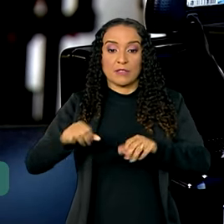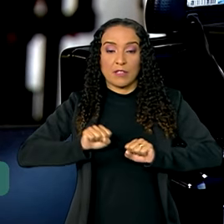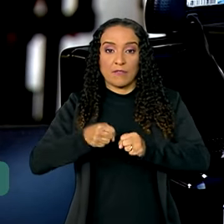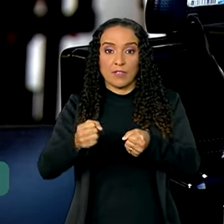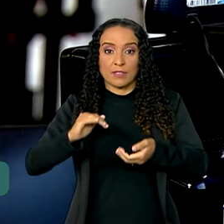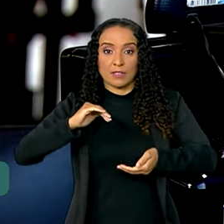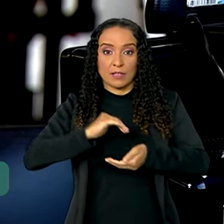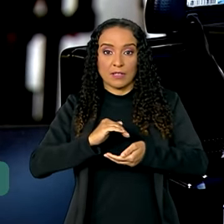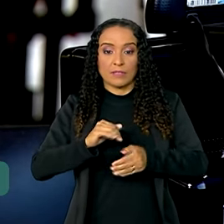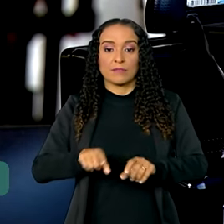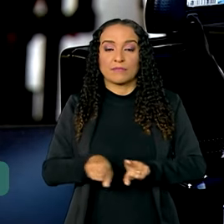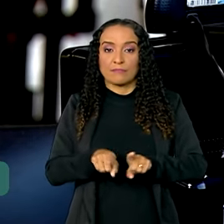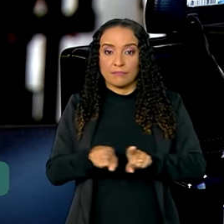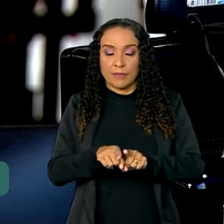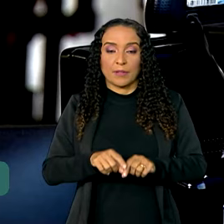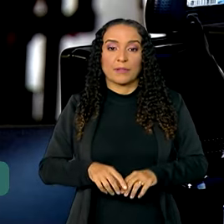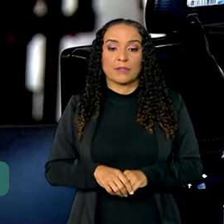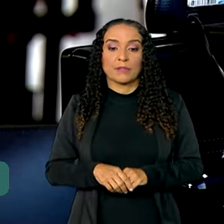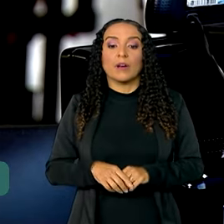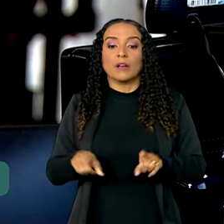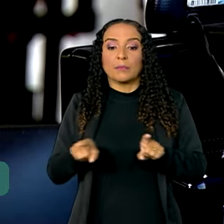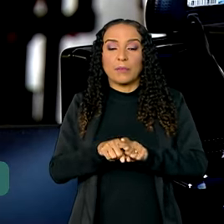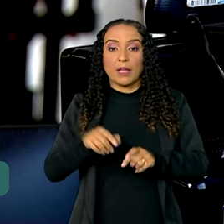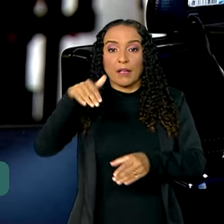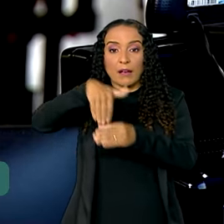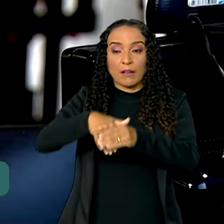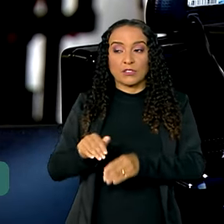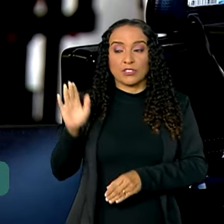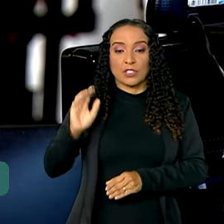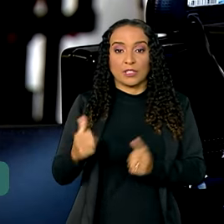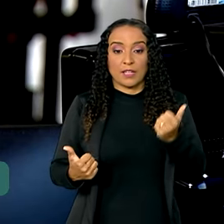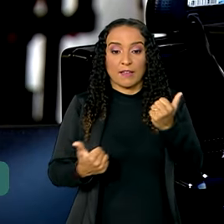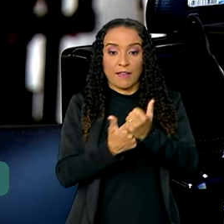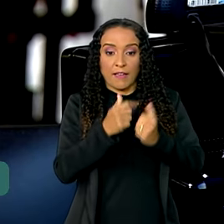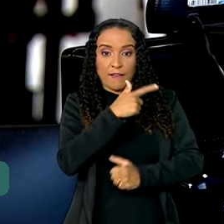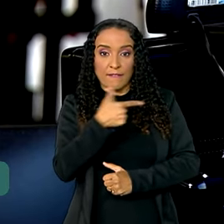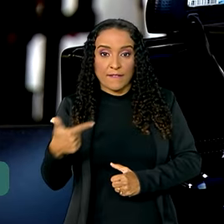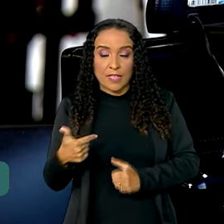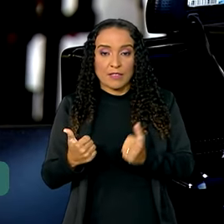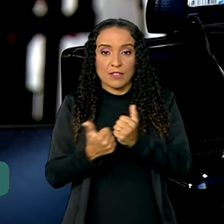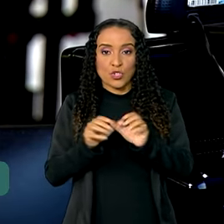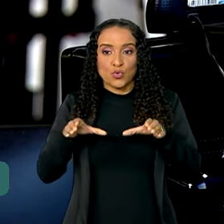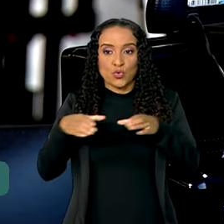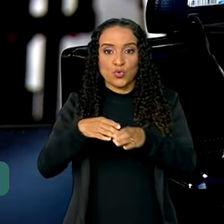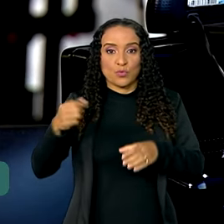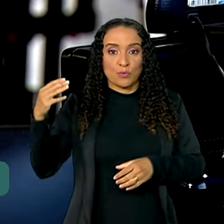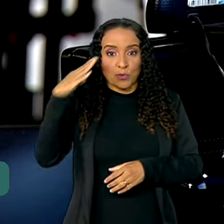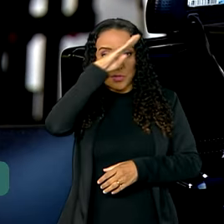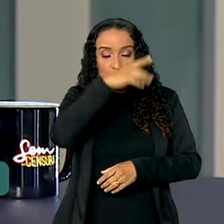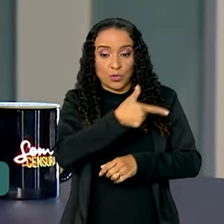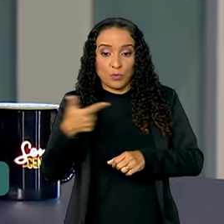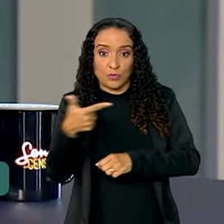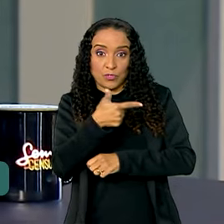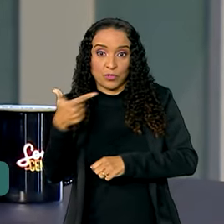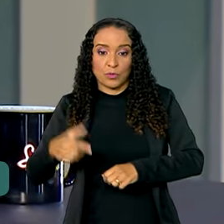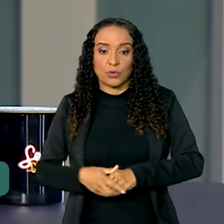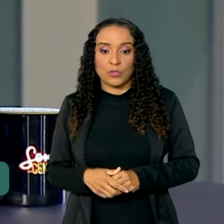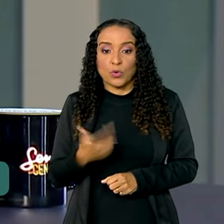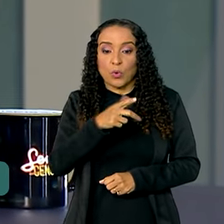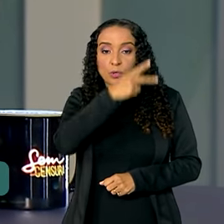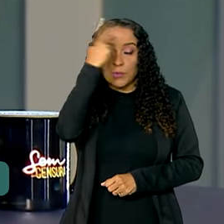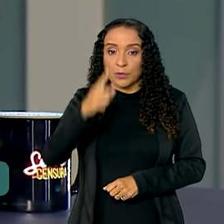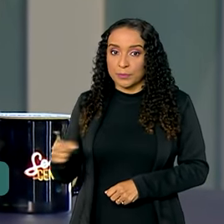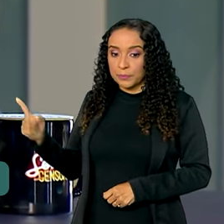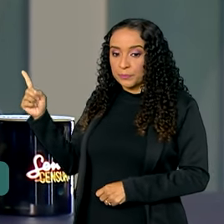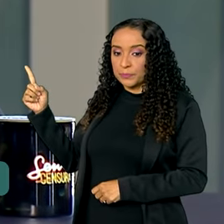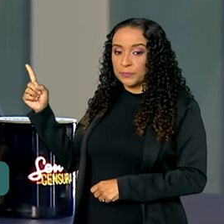no governo anterior e também candidato a vice-presidente na chapa de Bolsonaro em 2022. Outro integrante